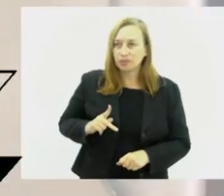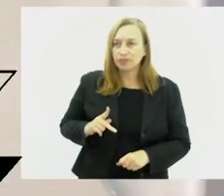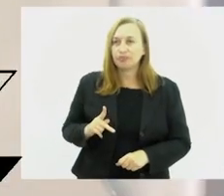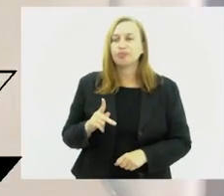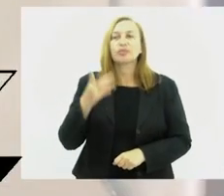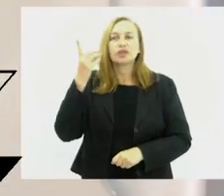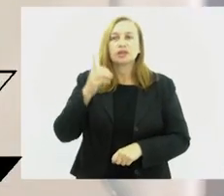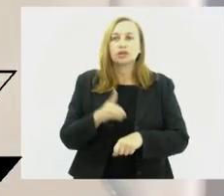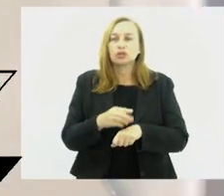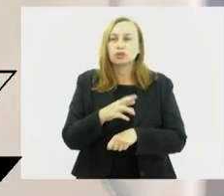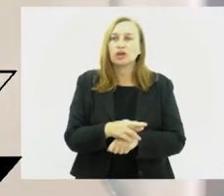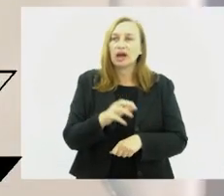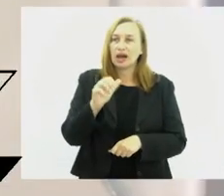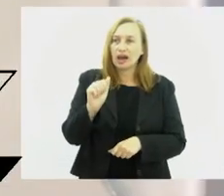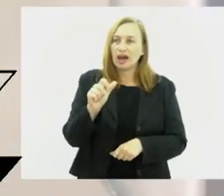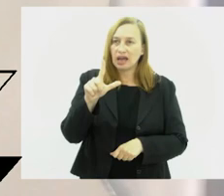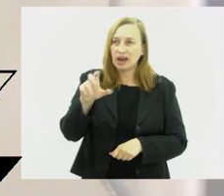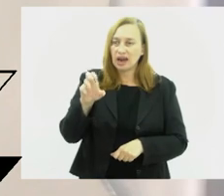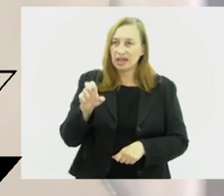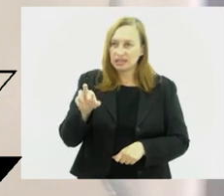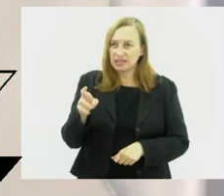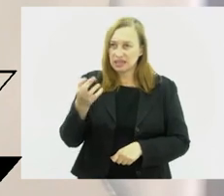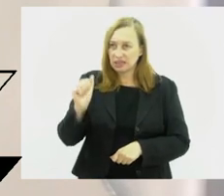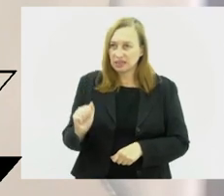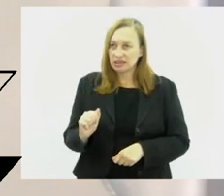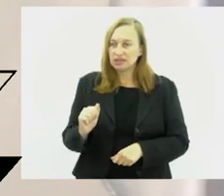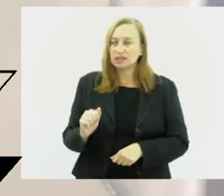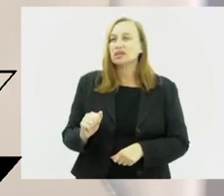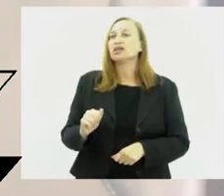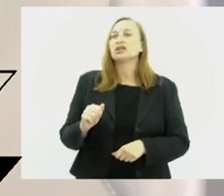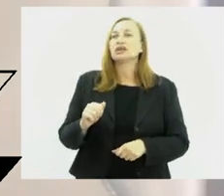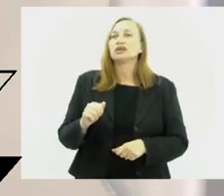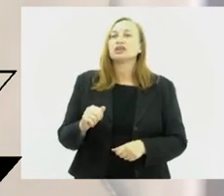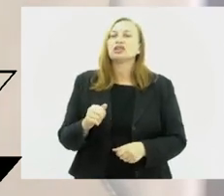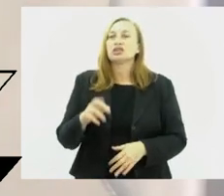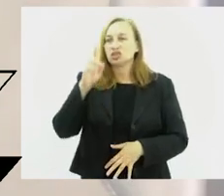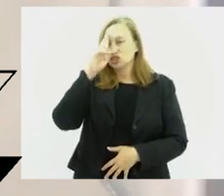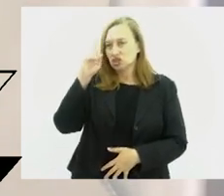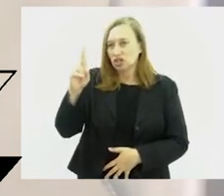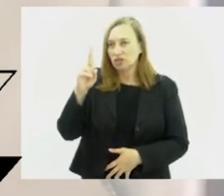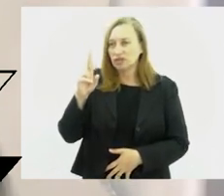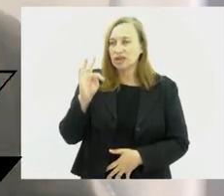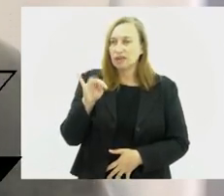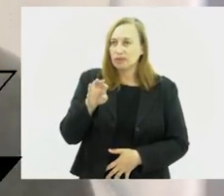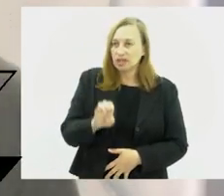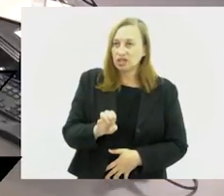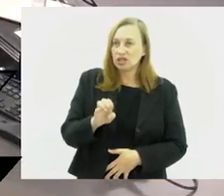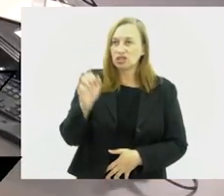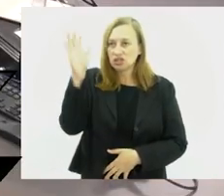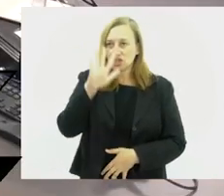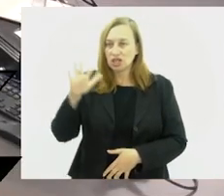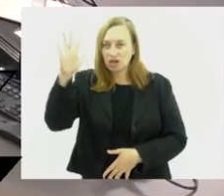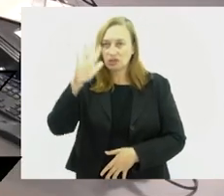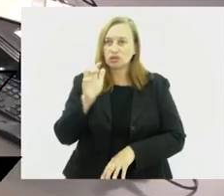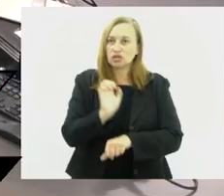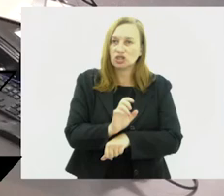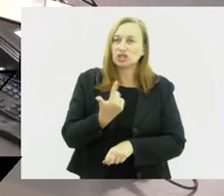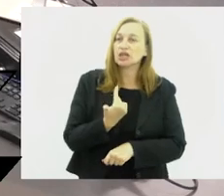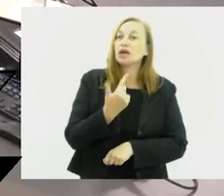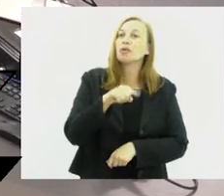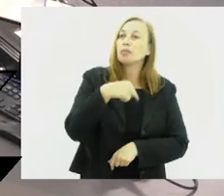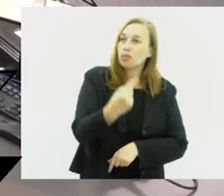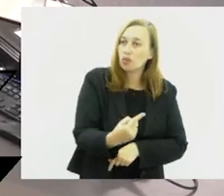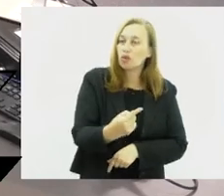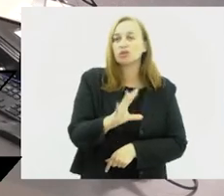Alessandra Bente, chefe de gabinete da Defensora-Geral do Estado, Defensoria Pública do Rio de Janeiro. Depois, na sequência, passo a palavra